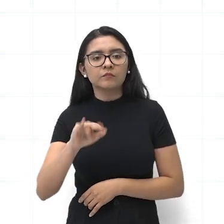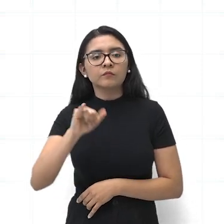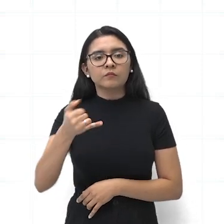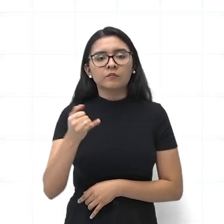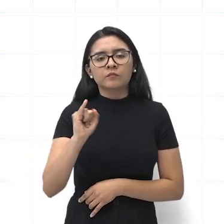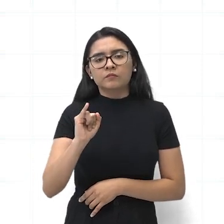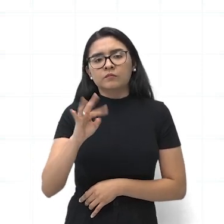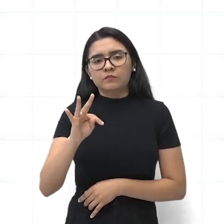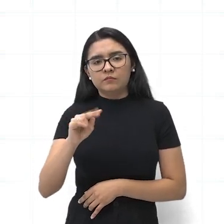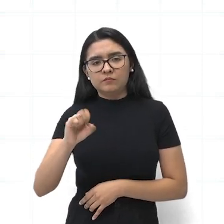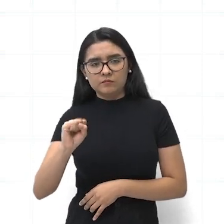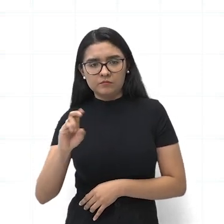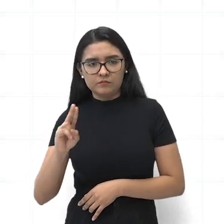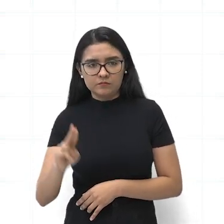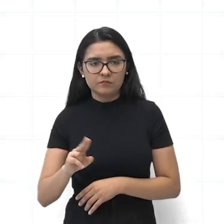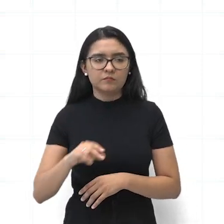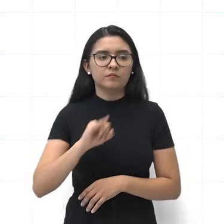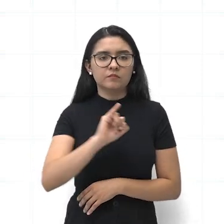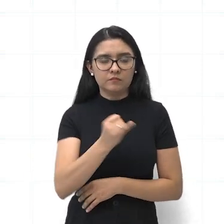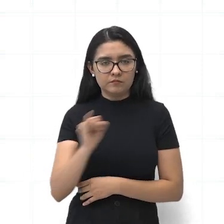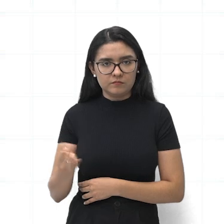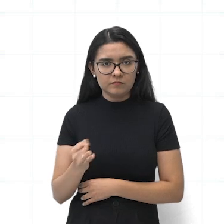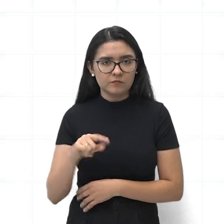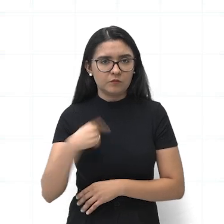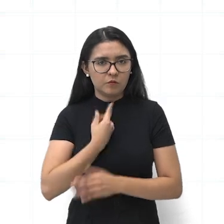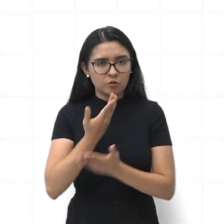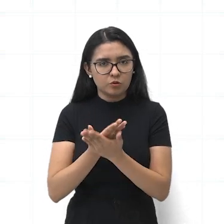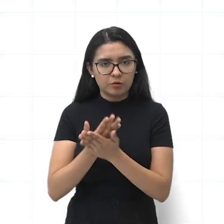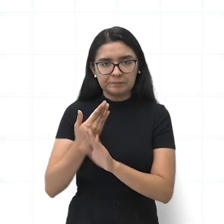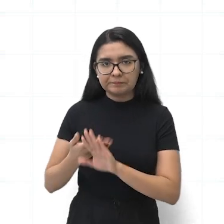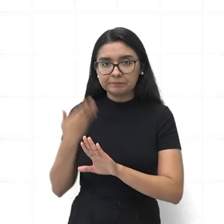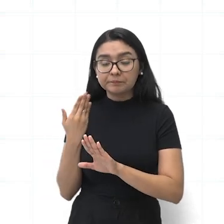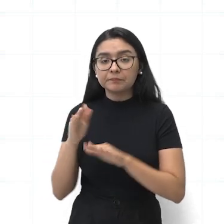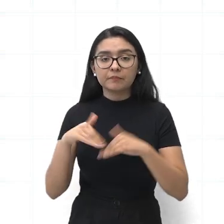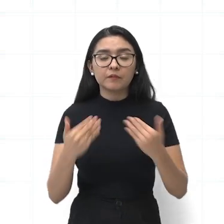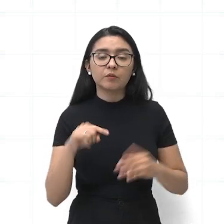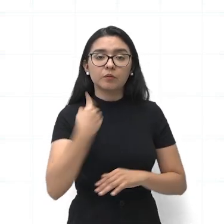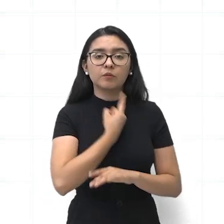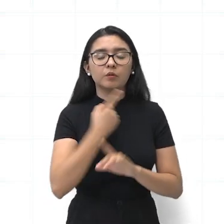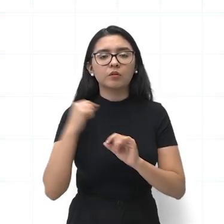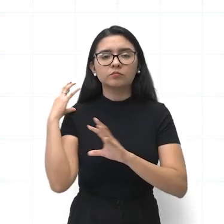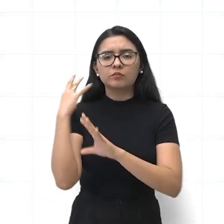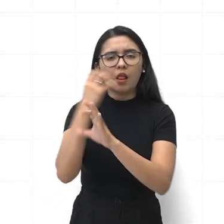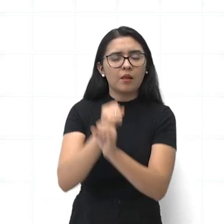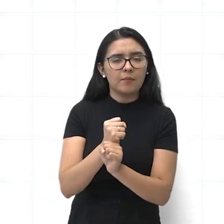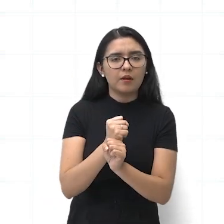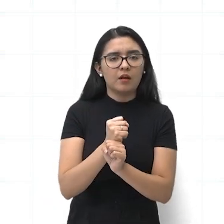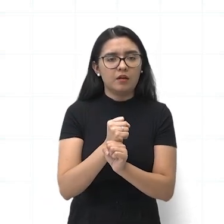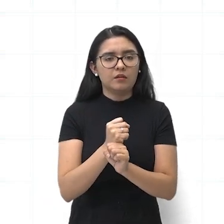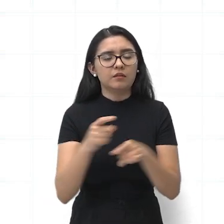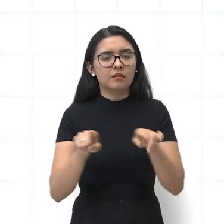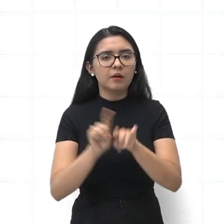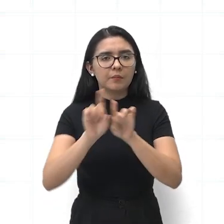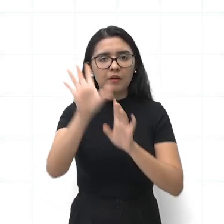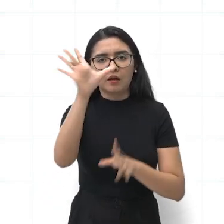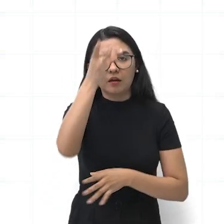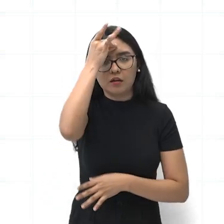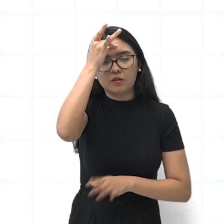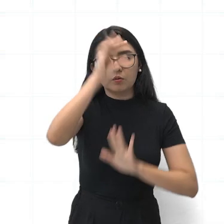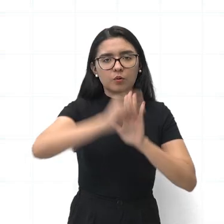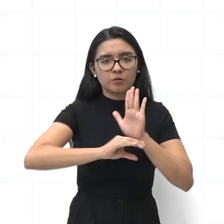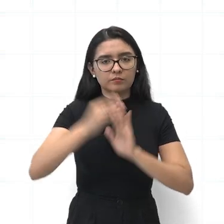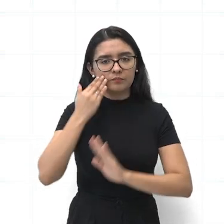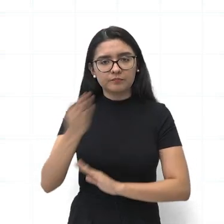um dos conceitos que exploramos nas nossas aulas. E para a gente relembrar aí ou guardar na memória